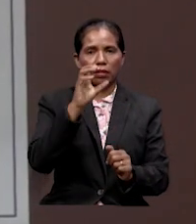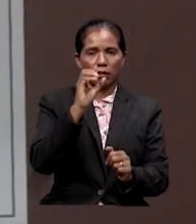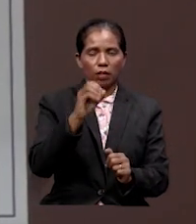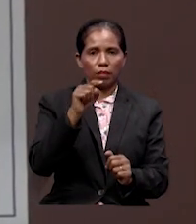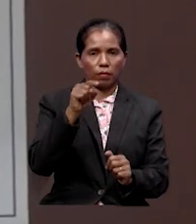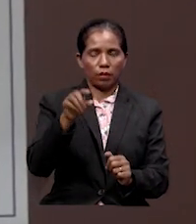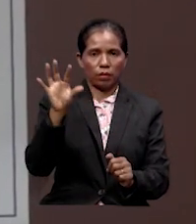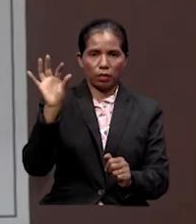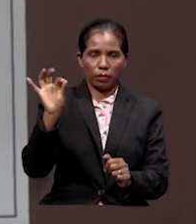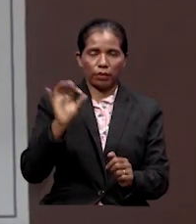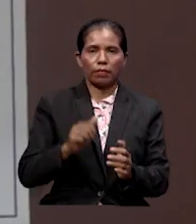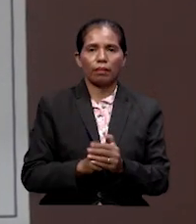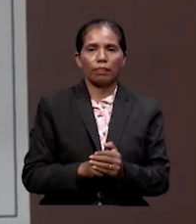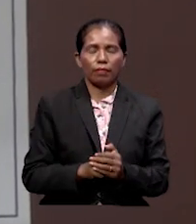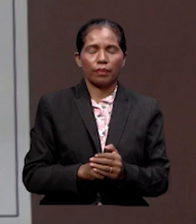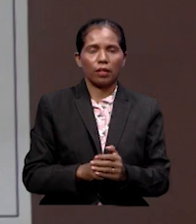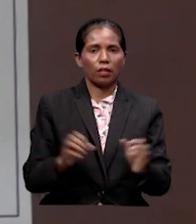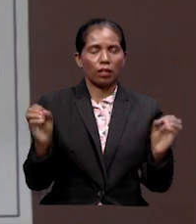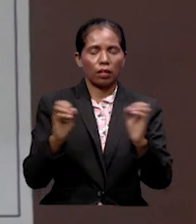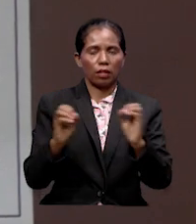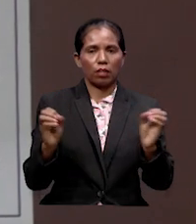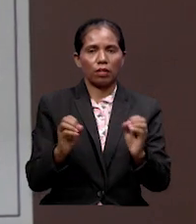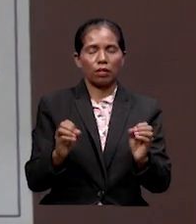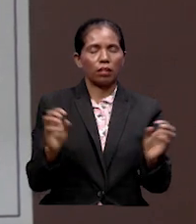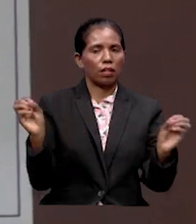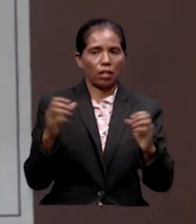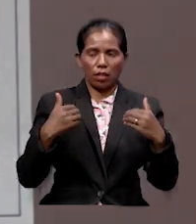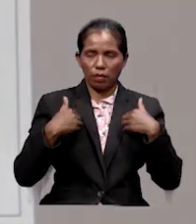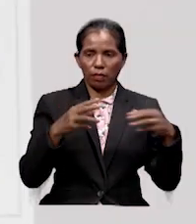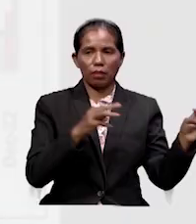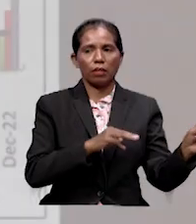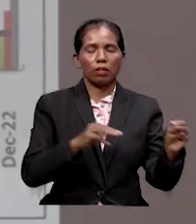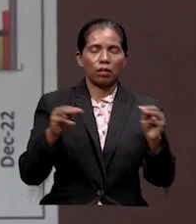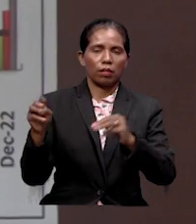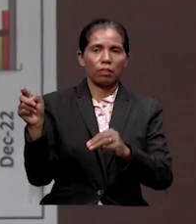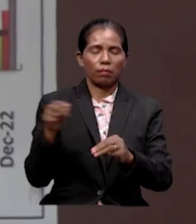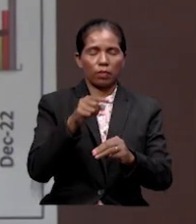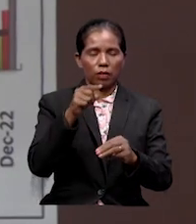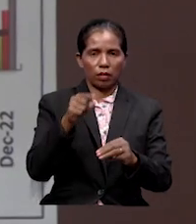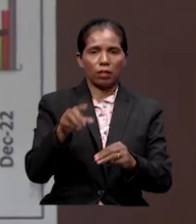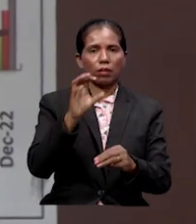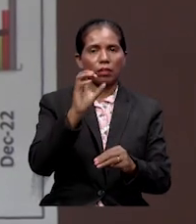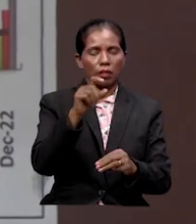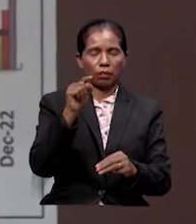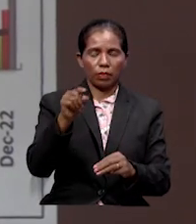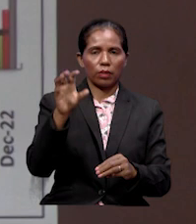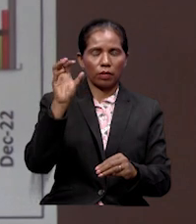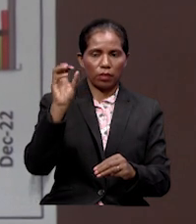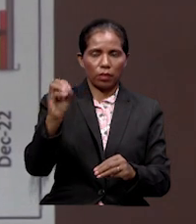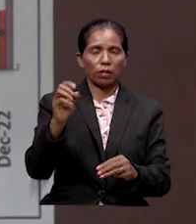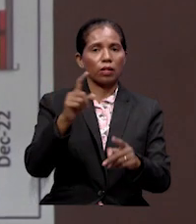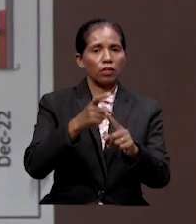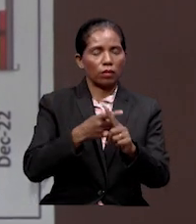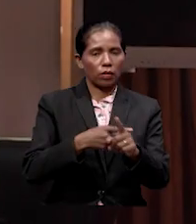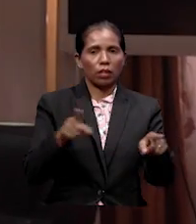sia. No non tridível, la ia mudança por cento 0.0 ia mensal